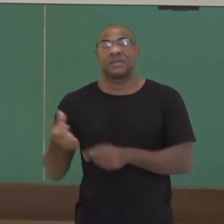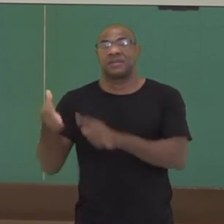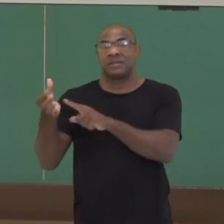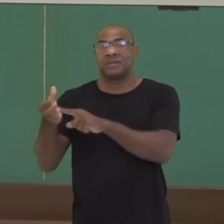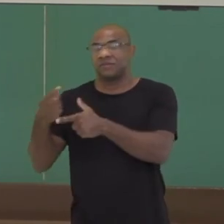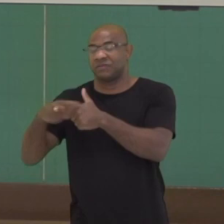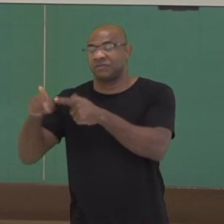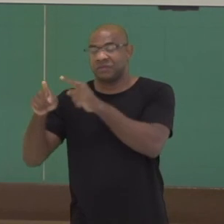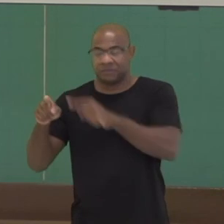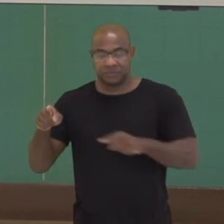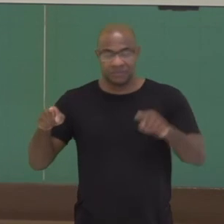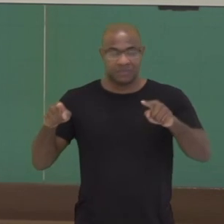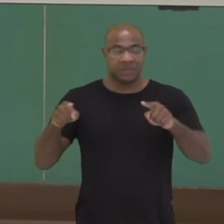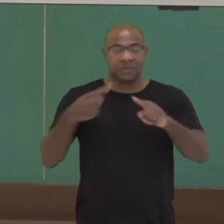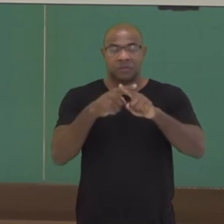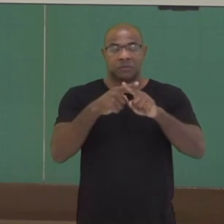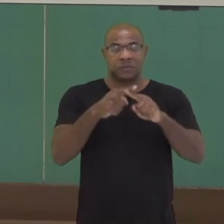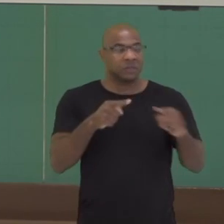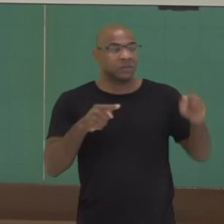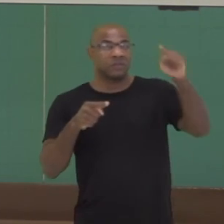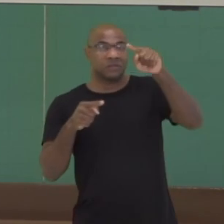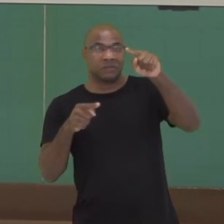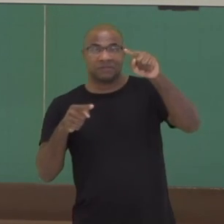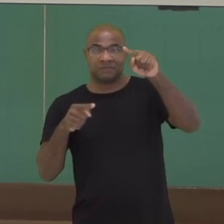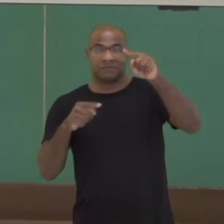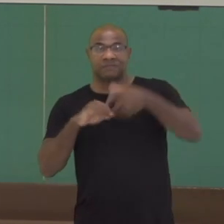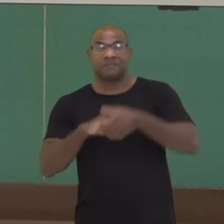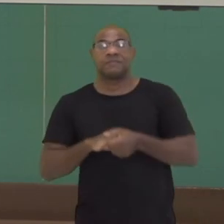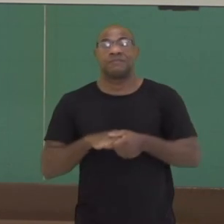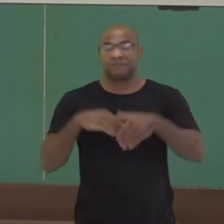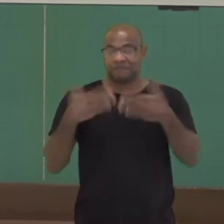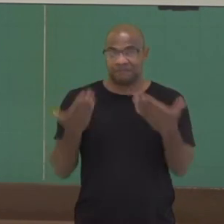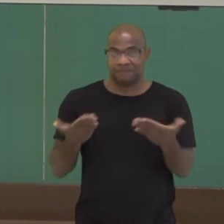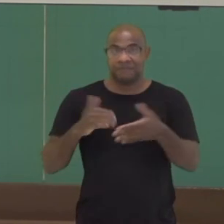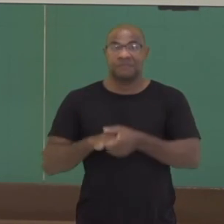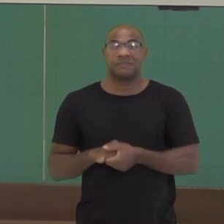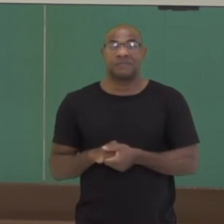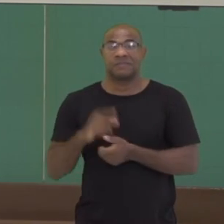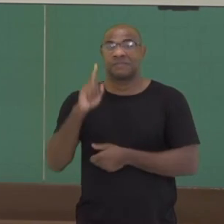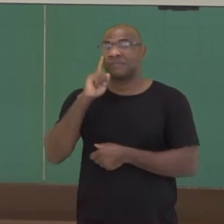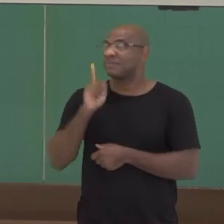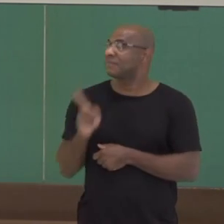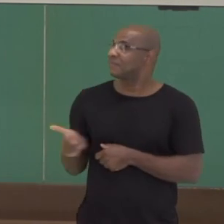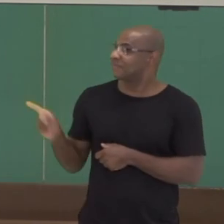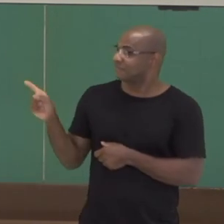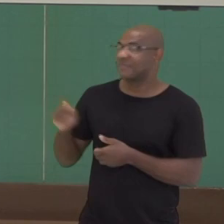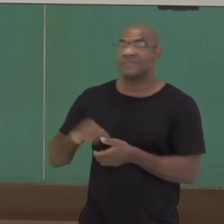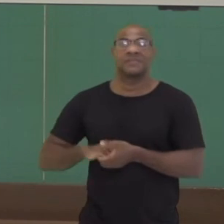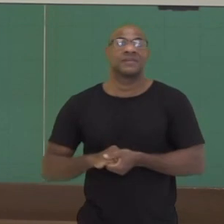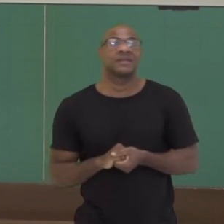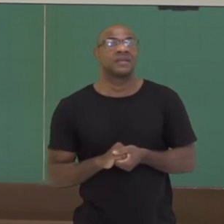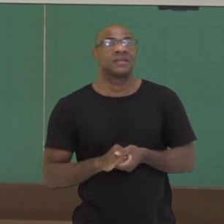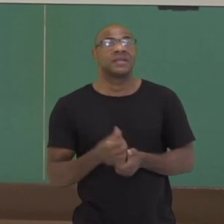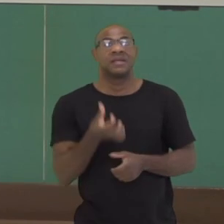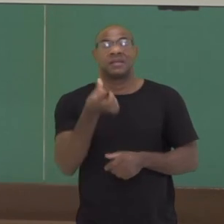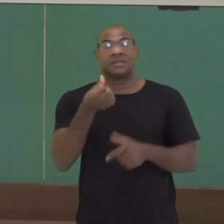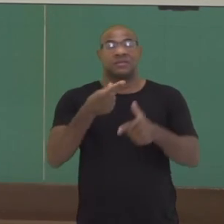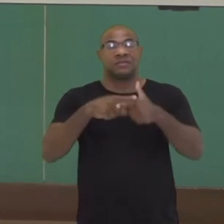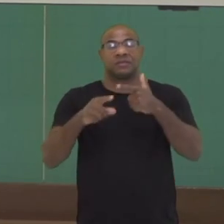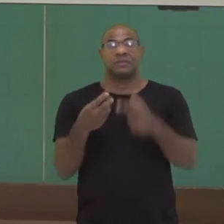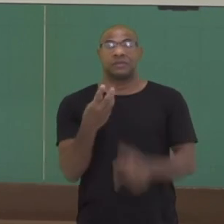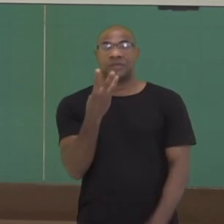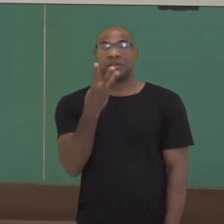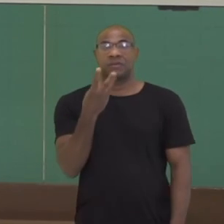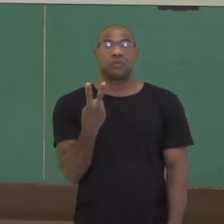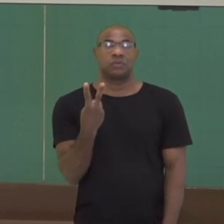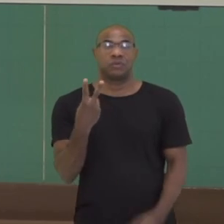baixo, multiplico pelo de cima, certo? Aqui, né? Pela primeira fração. 6 divide por 3, 2.